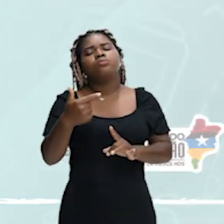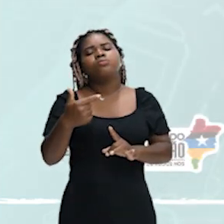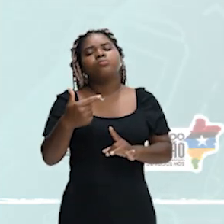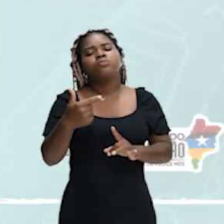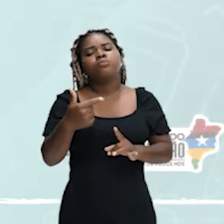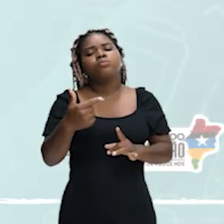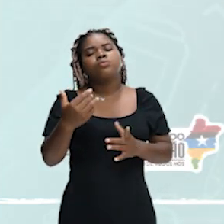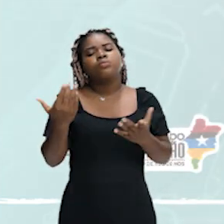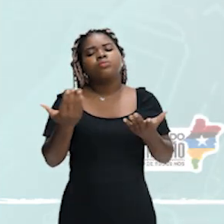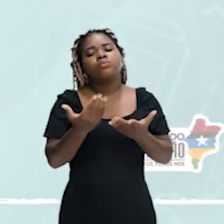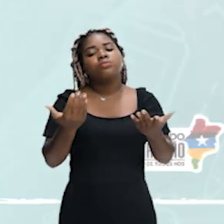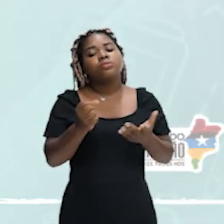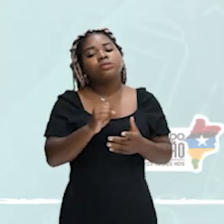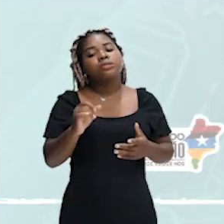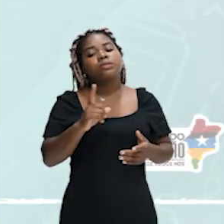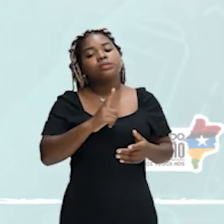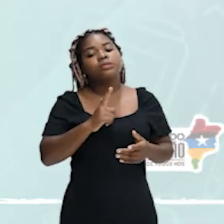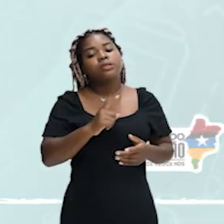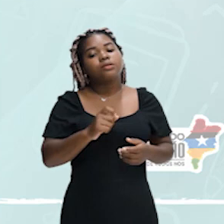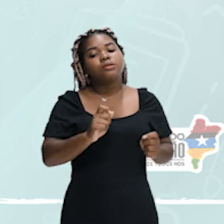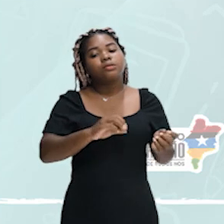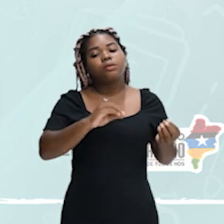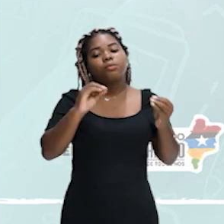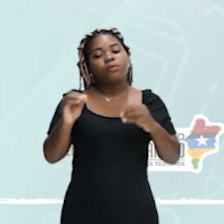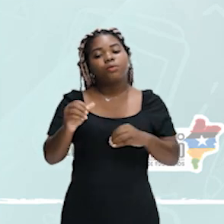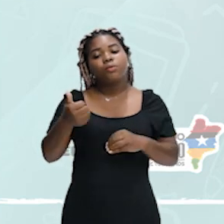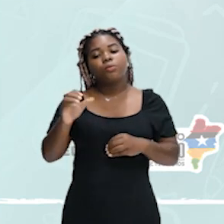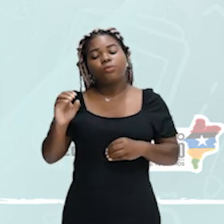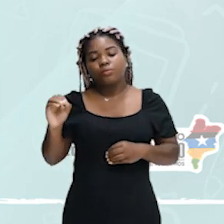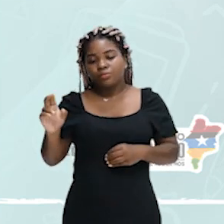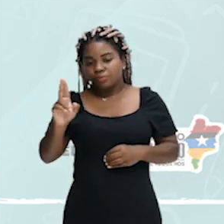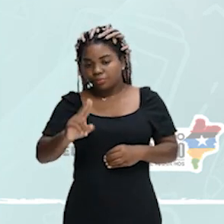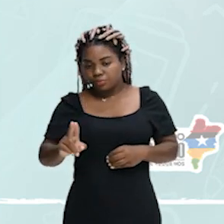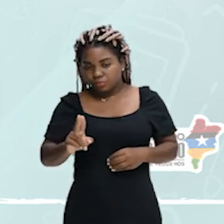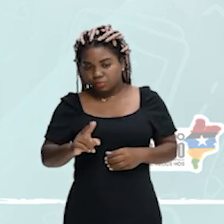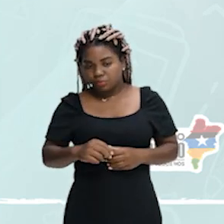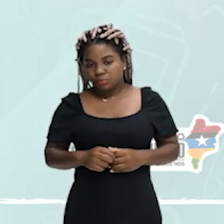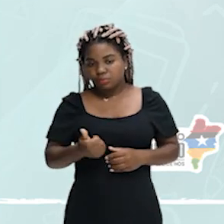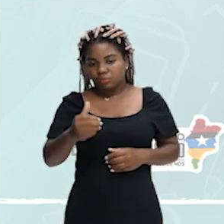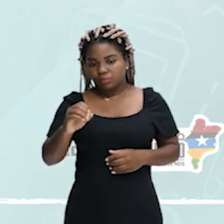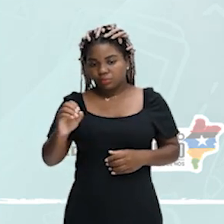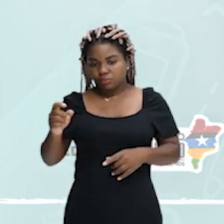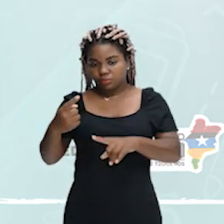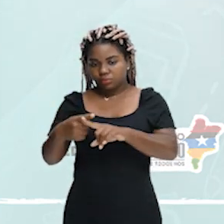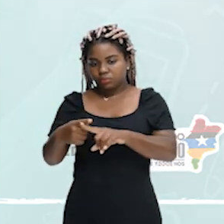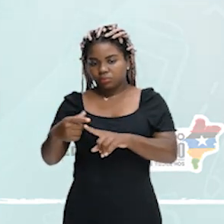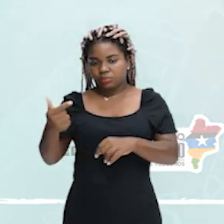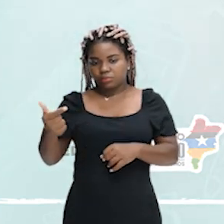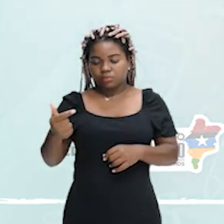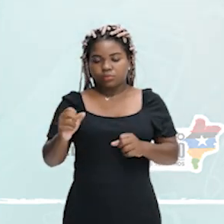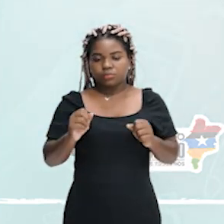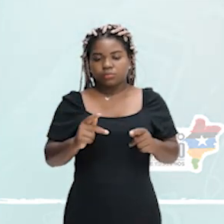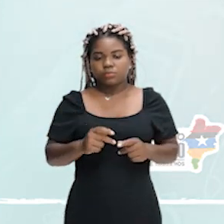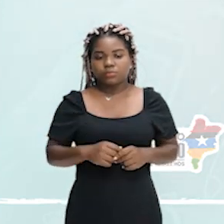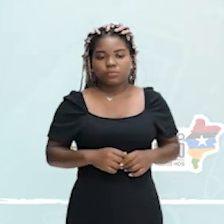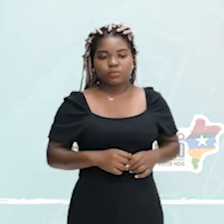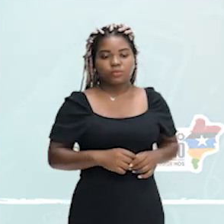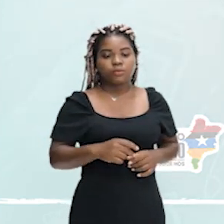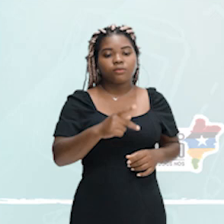200 eu posso escrever usando 100. E isso é 100 vezes 2. Belezinha? Vamos